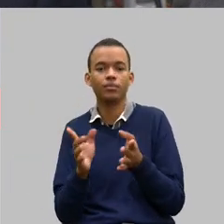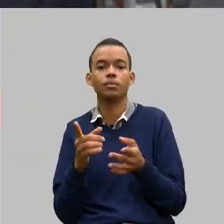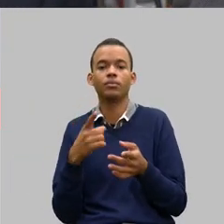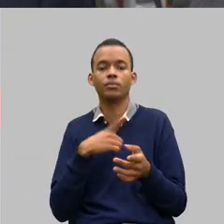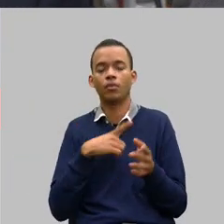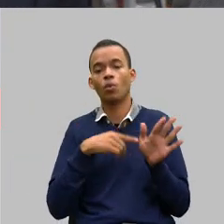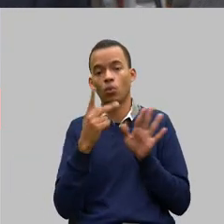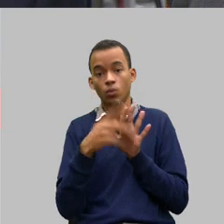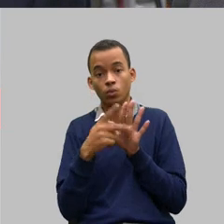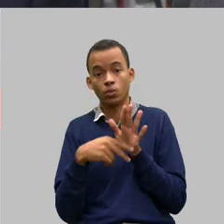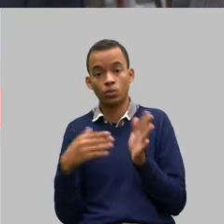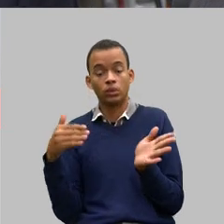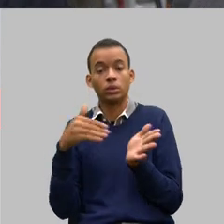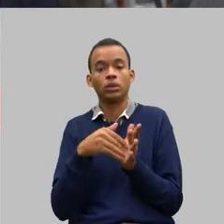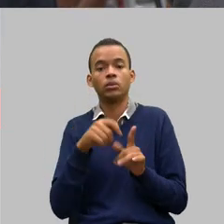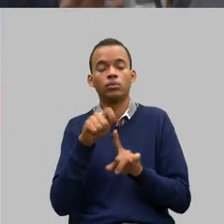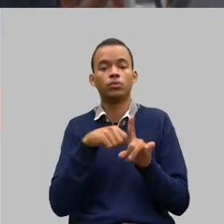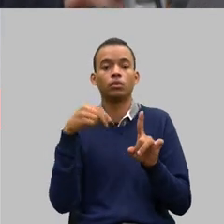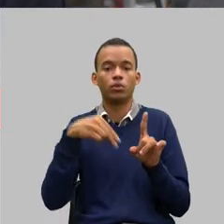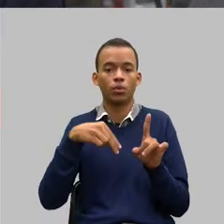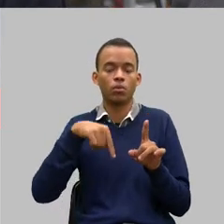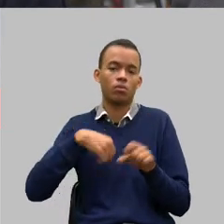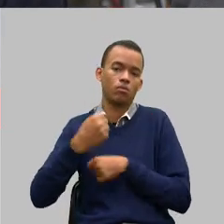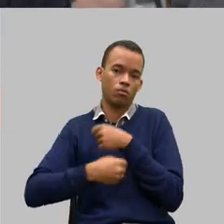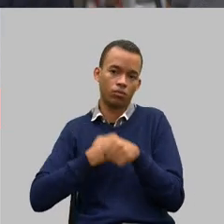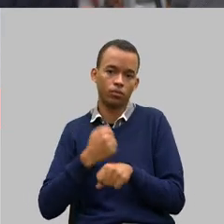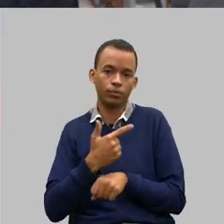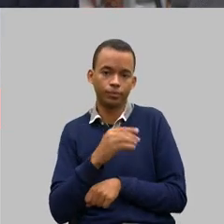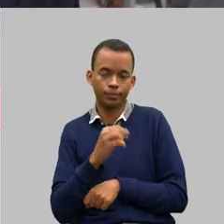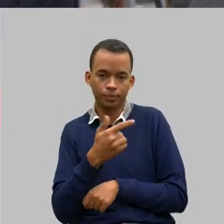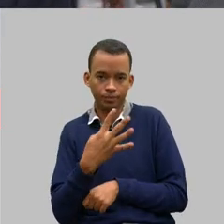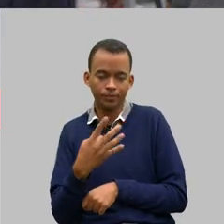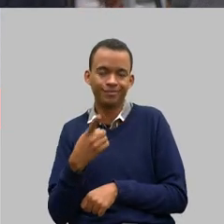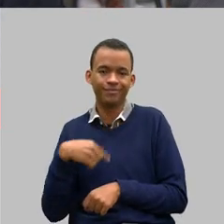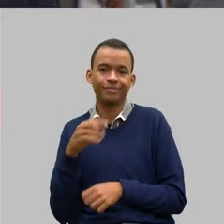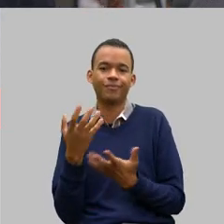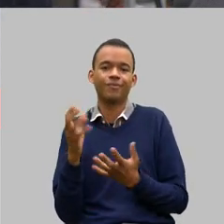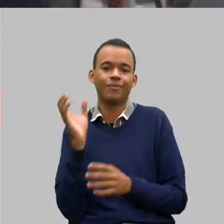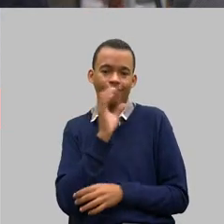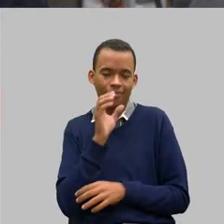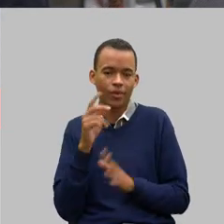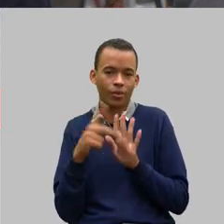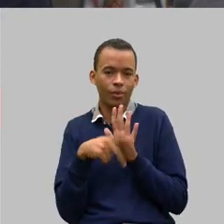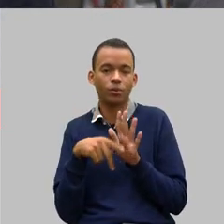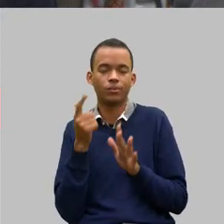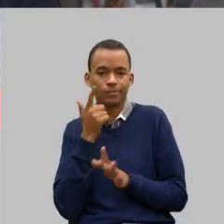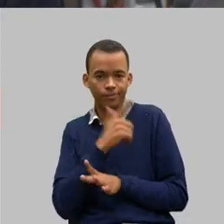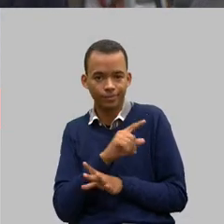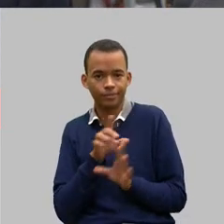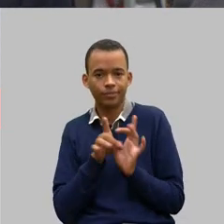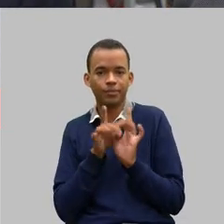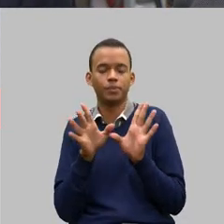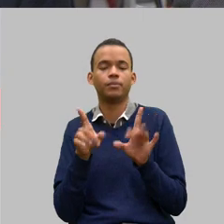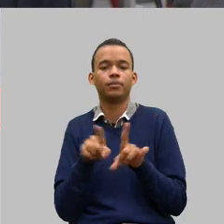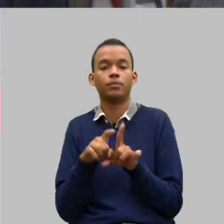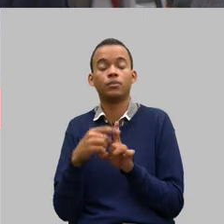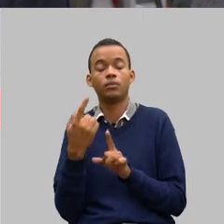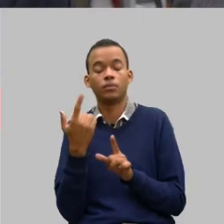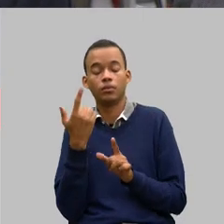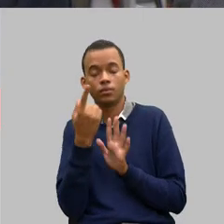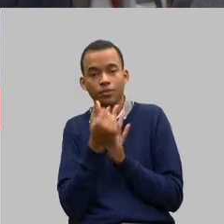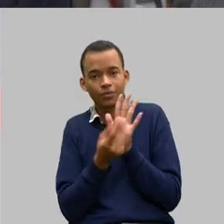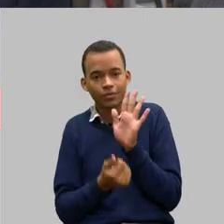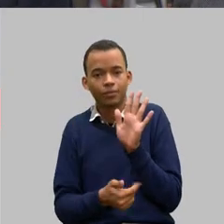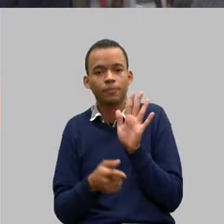Novembro desse ano então vai ser importante a gente ter esse projeto pronto para que a gente possa eh ter o orçamento